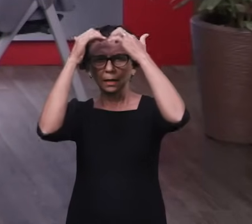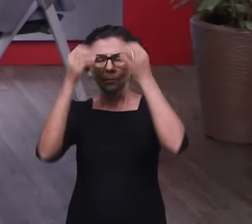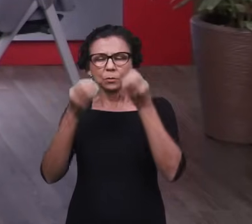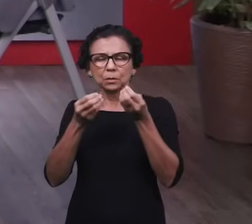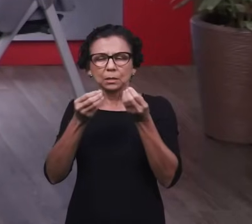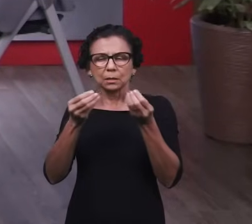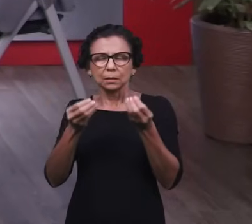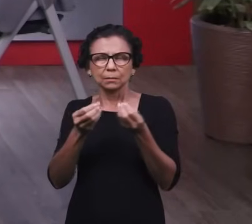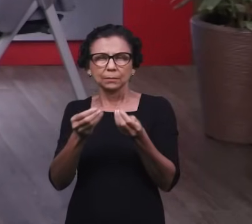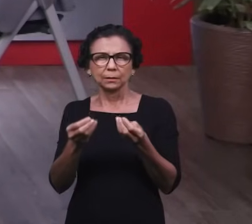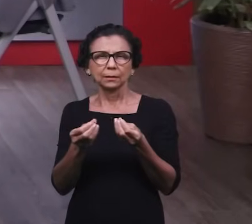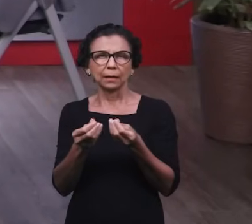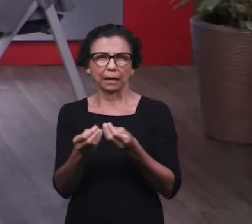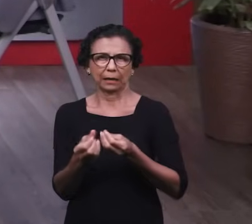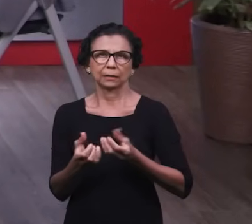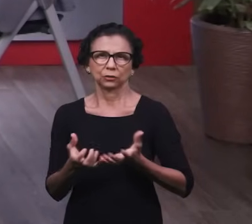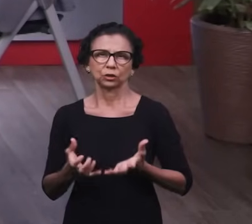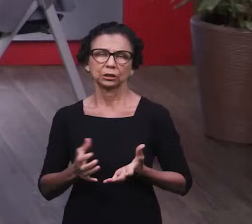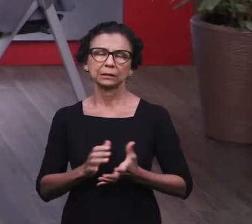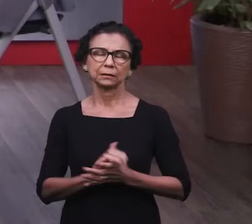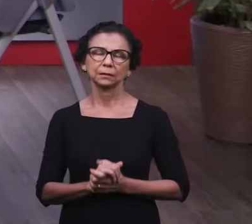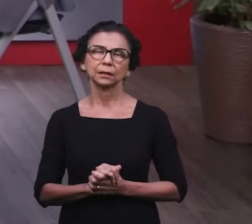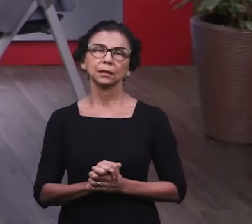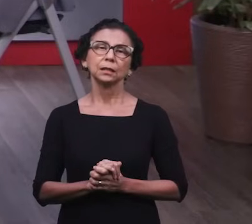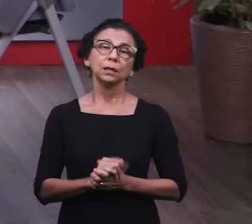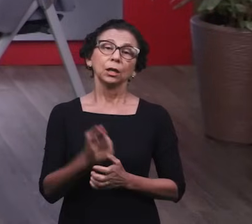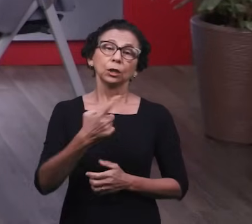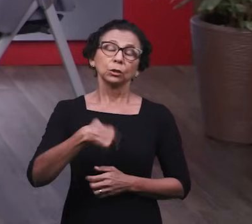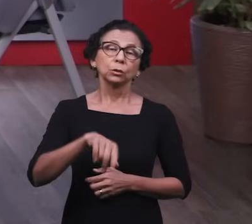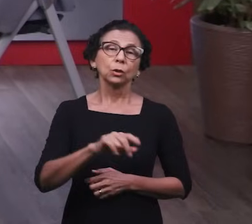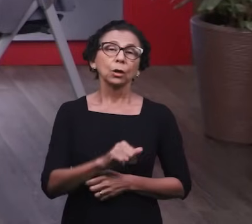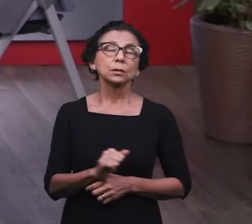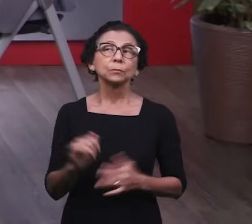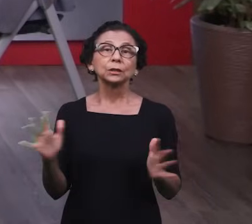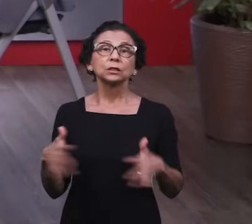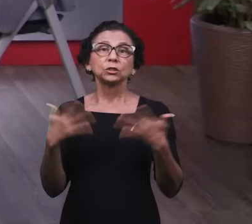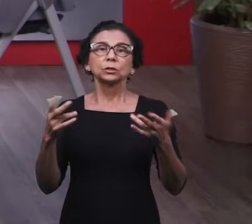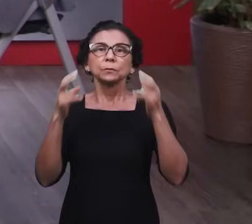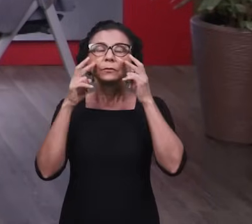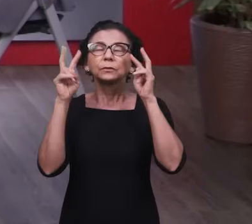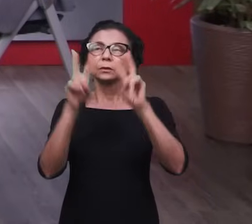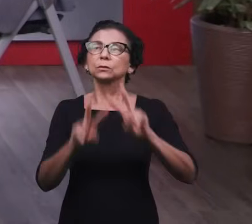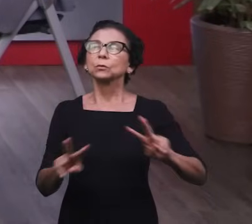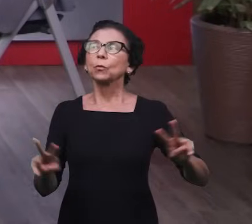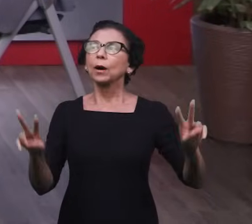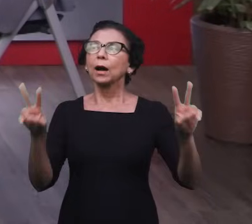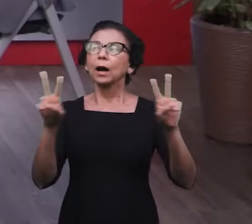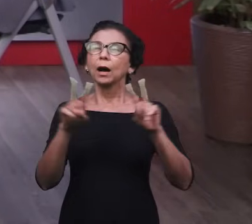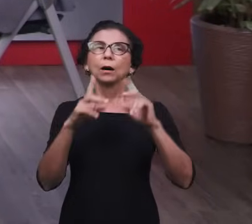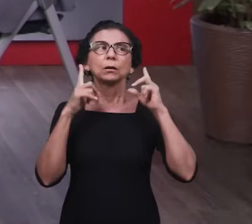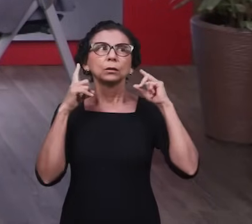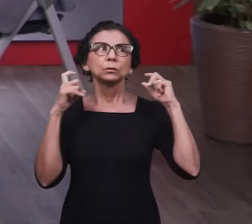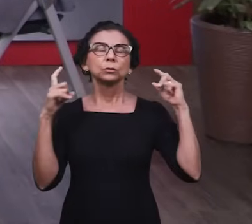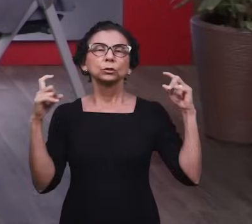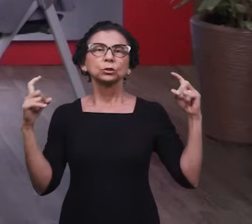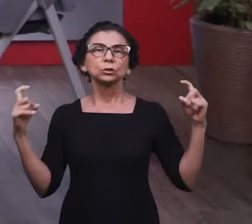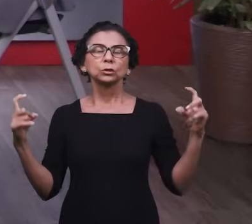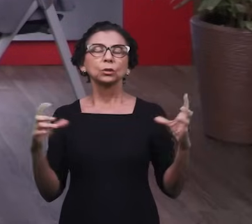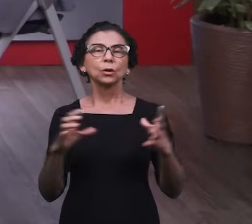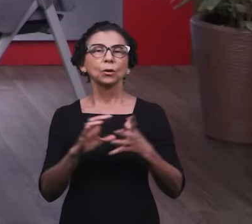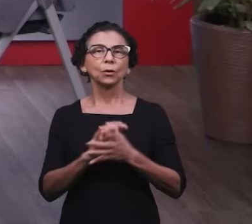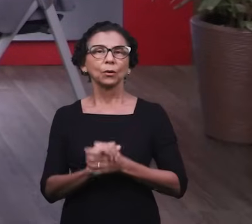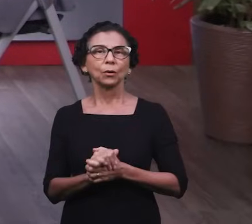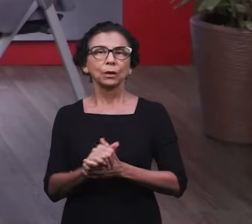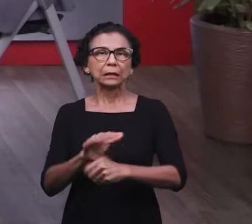nosso contexto, tem muito estímulo visual, sonoro, até mesmo as texturas, isso traz muito incômodo para o